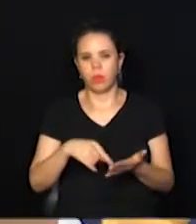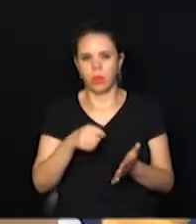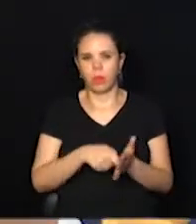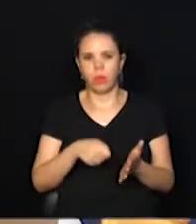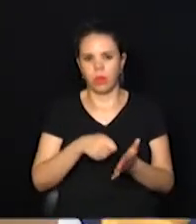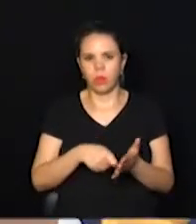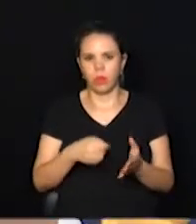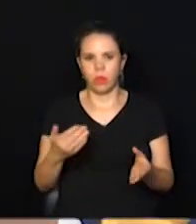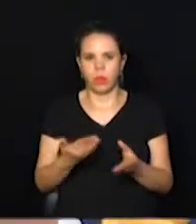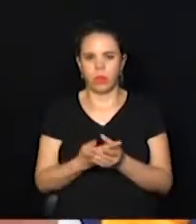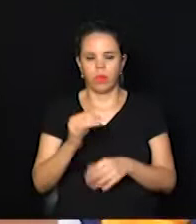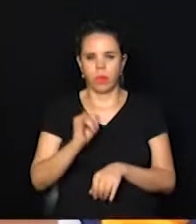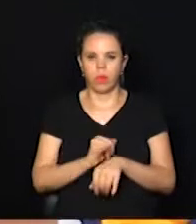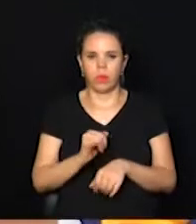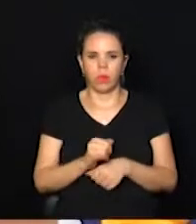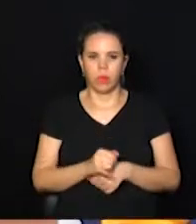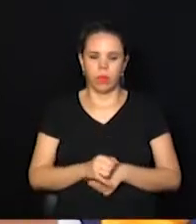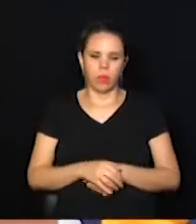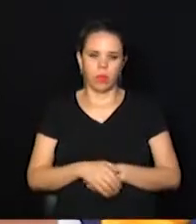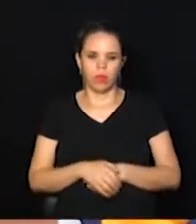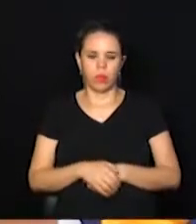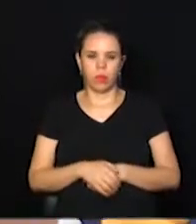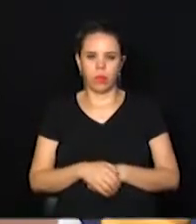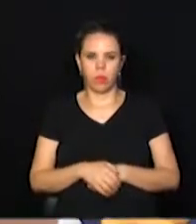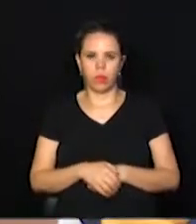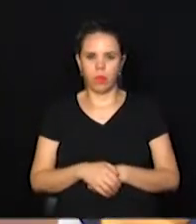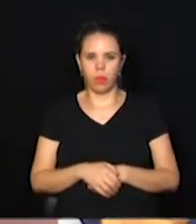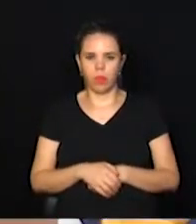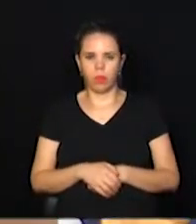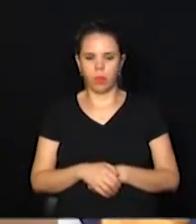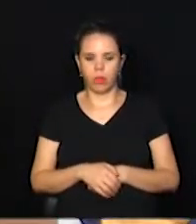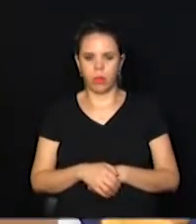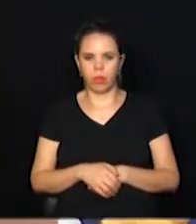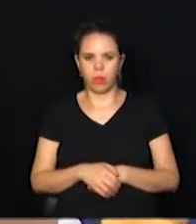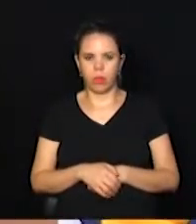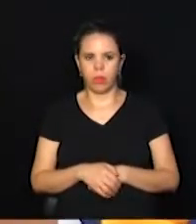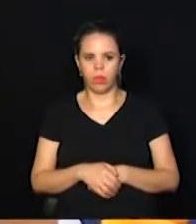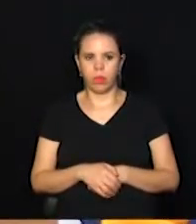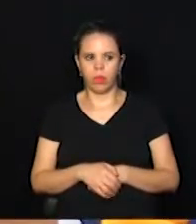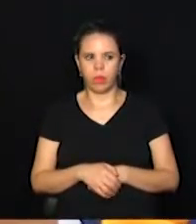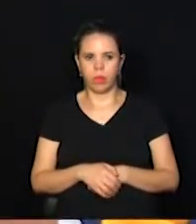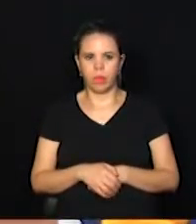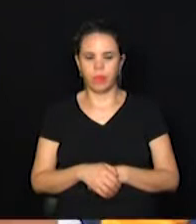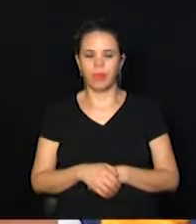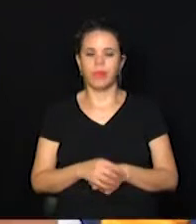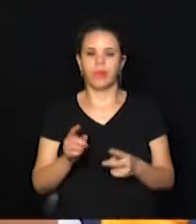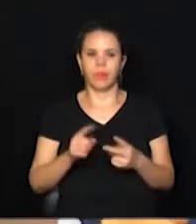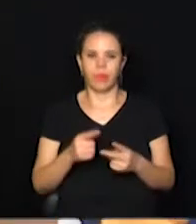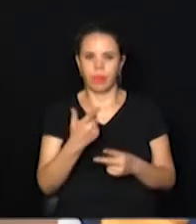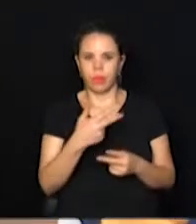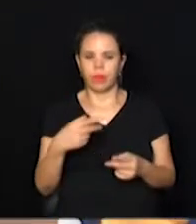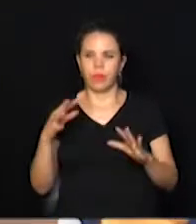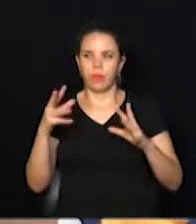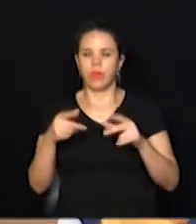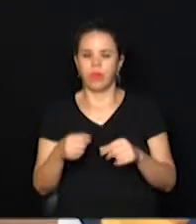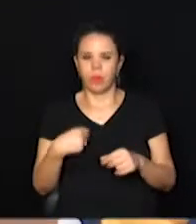instâncias internacionais. É o que restou, além de uma outra questão que está colocada para todos